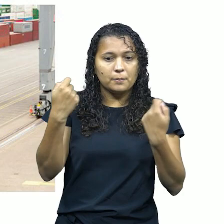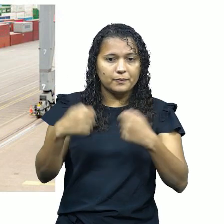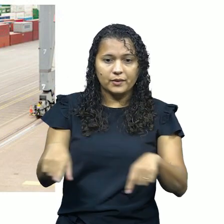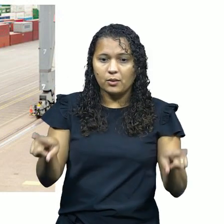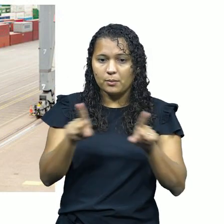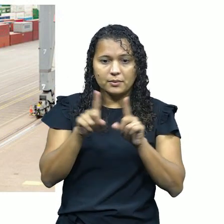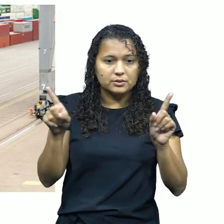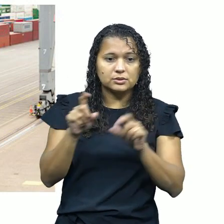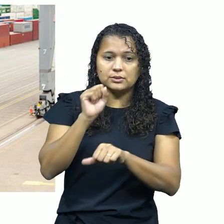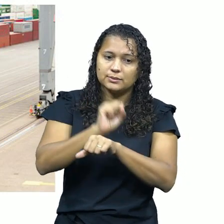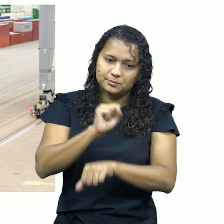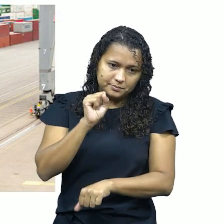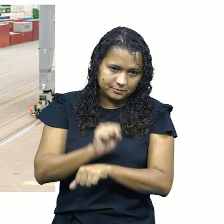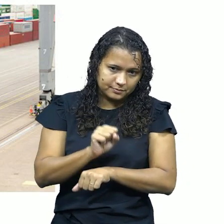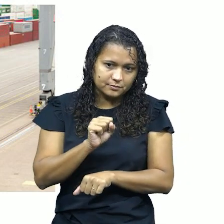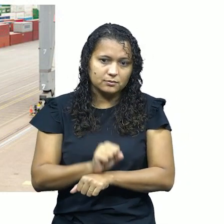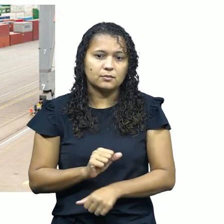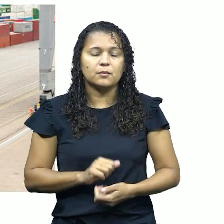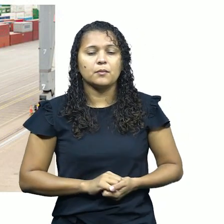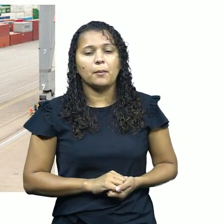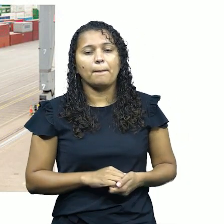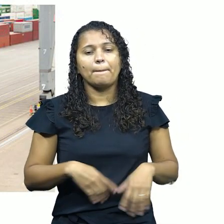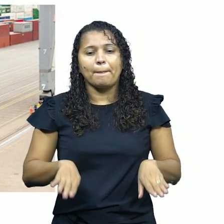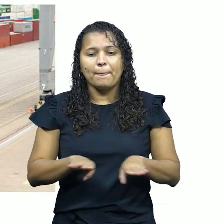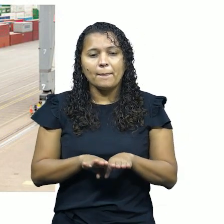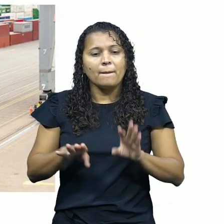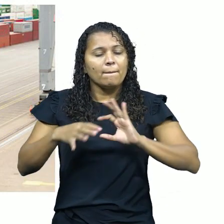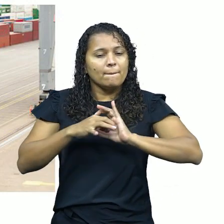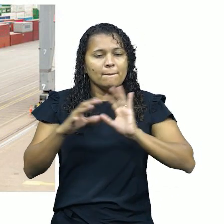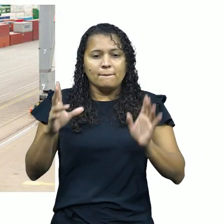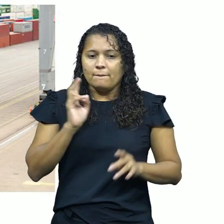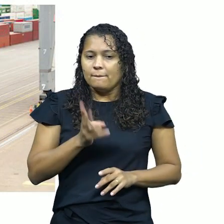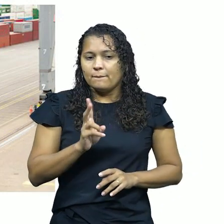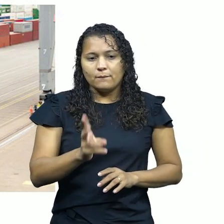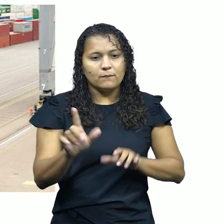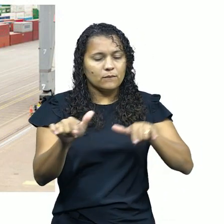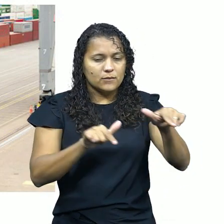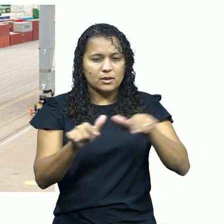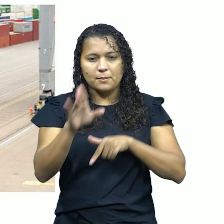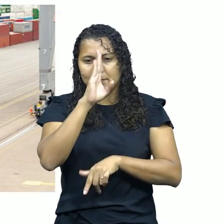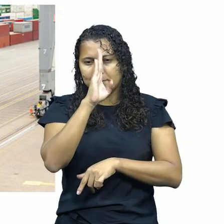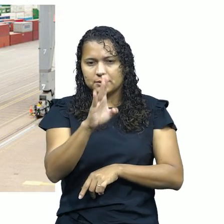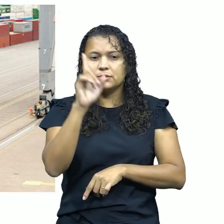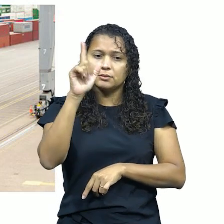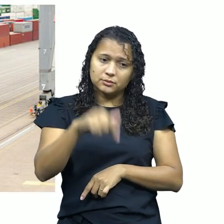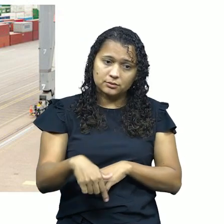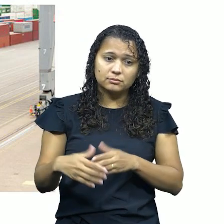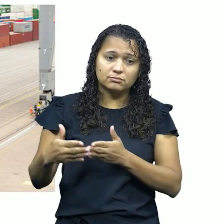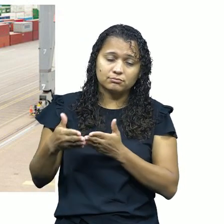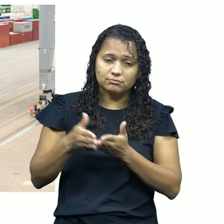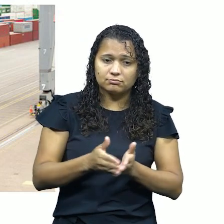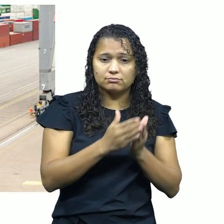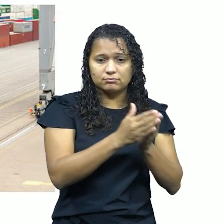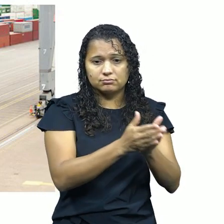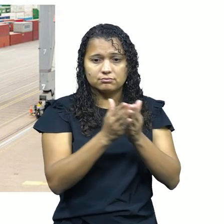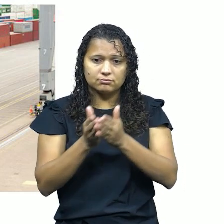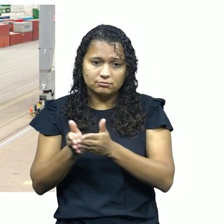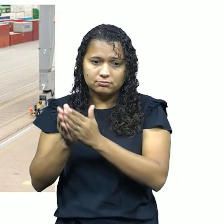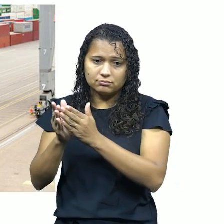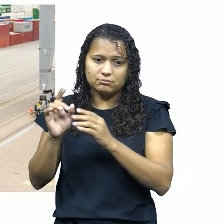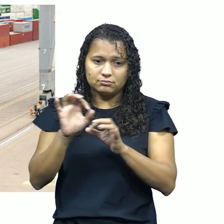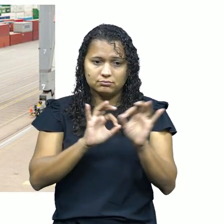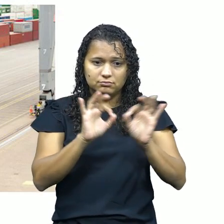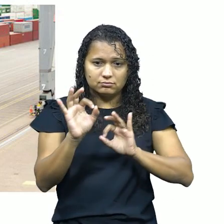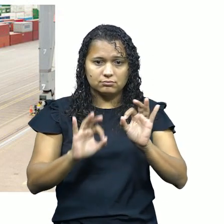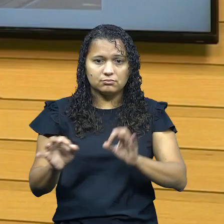não precisem ficar esperando, tá? E fiquem livres para continuar com seu trabalho principal, que é fazer o içamento